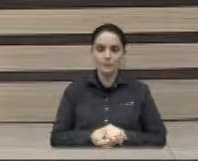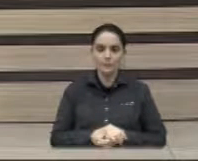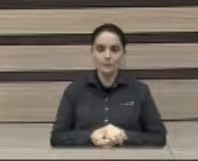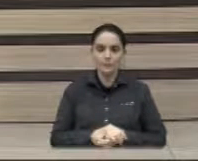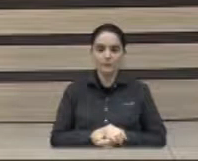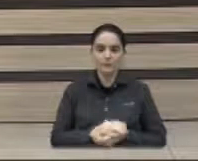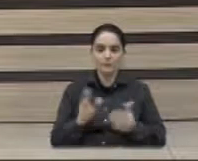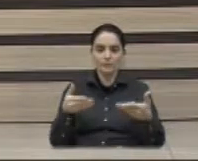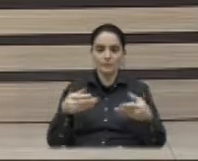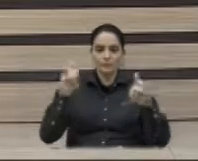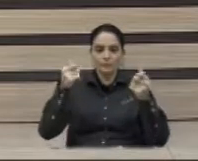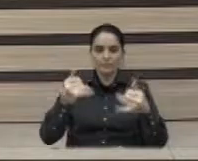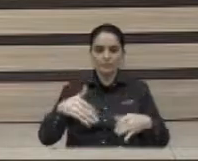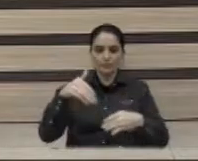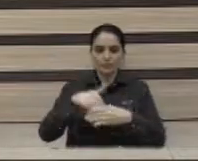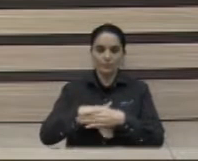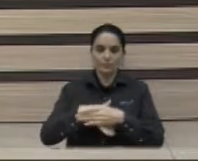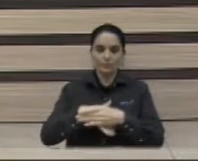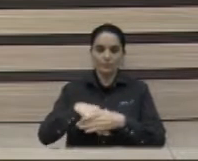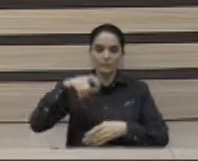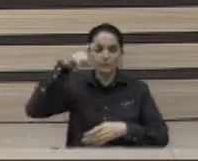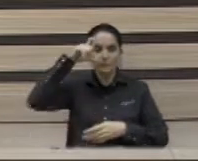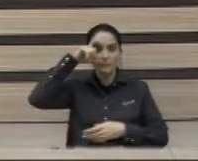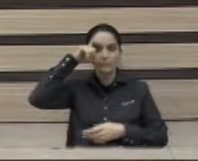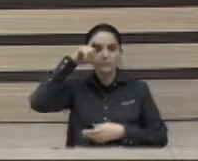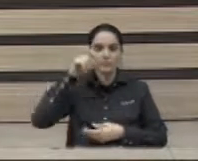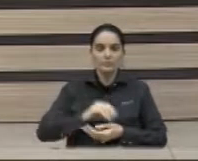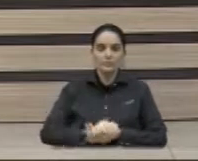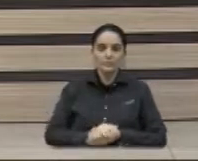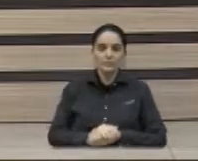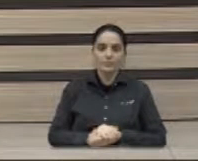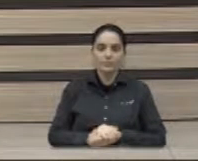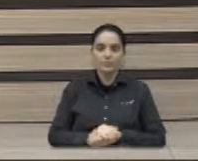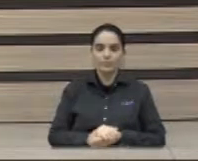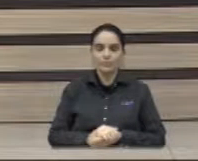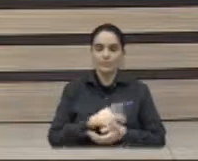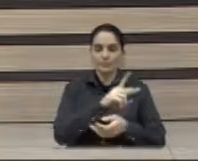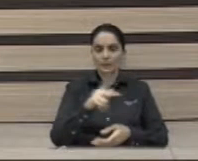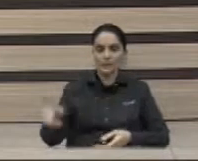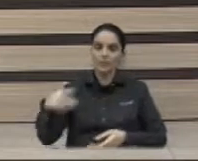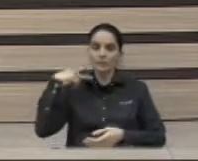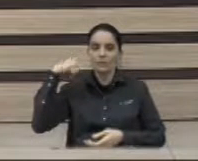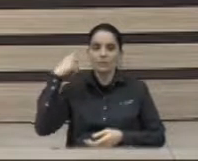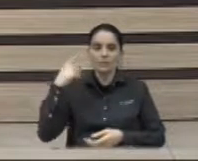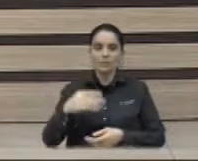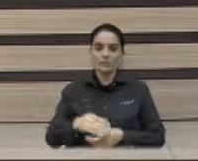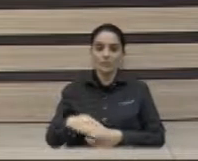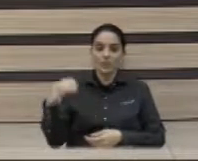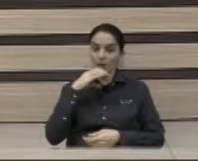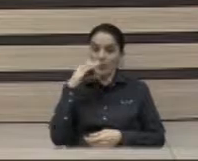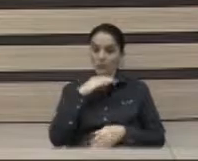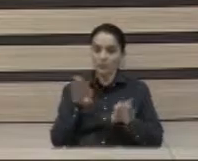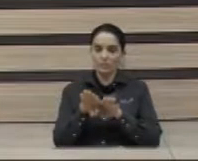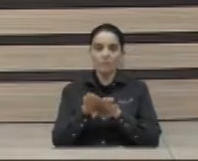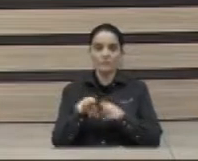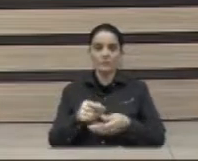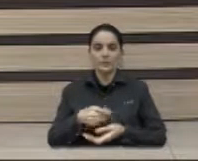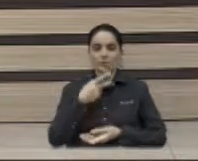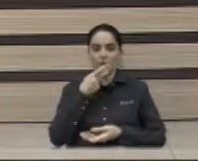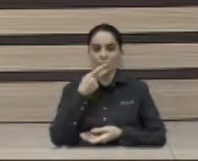Para a justificativa de voto, vereador Farid. Senhor presidente, novos colegas da plateia presente, para falar rapidamente também